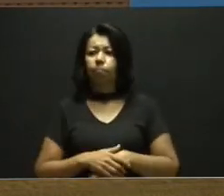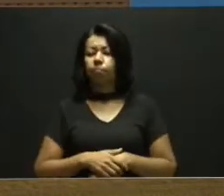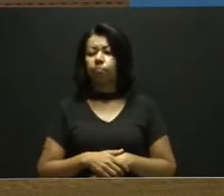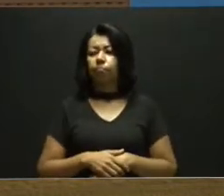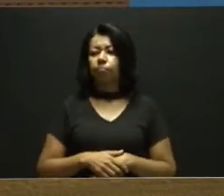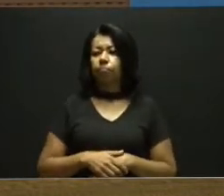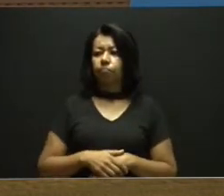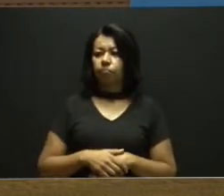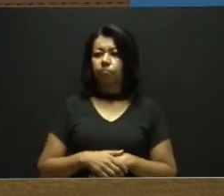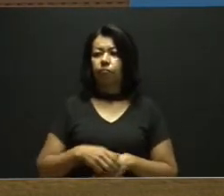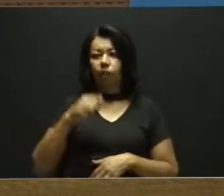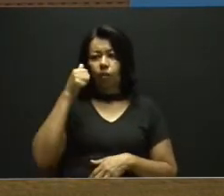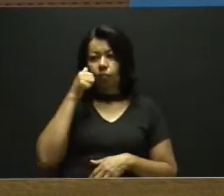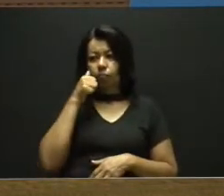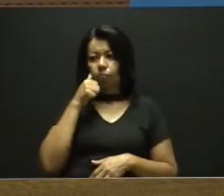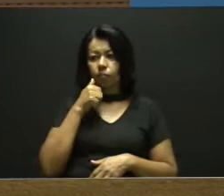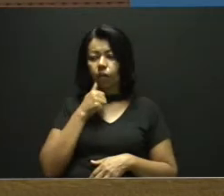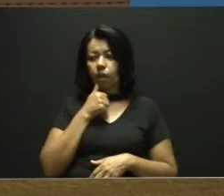mulher